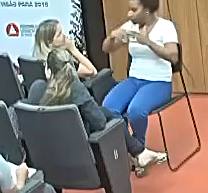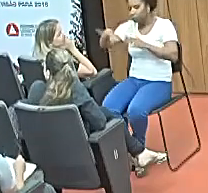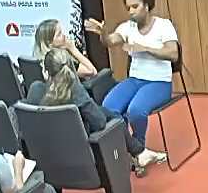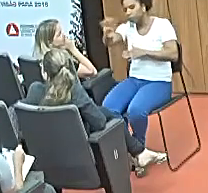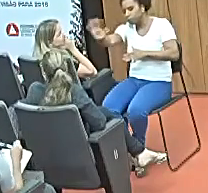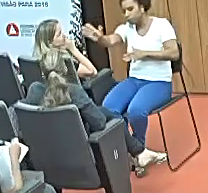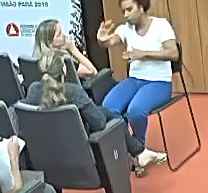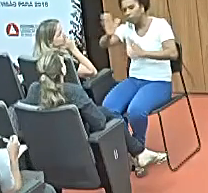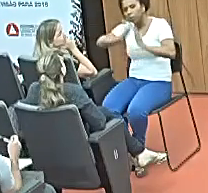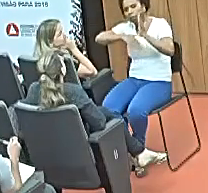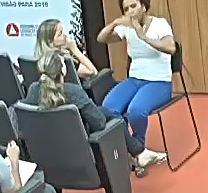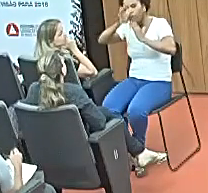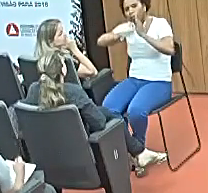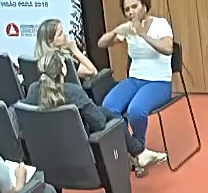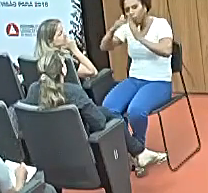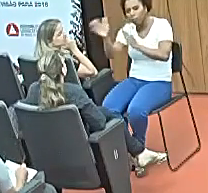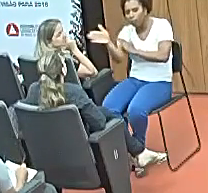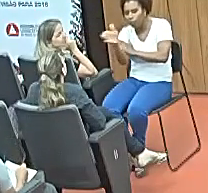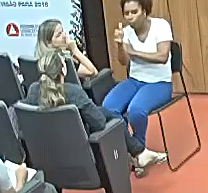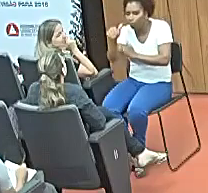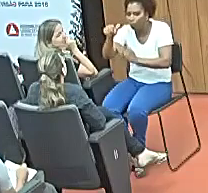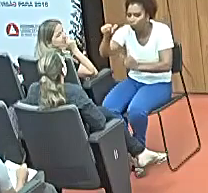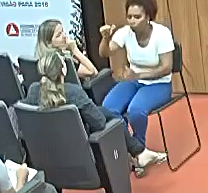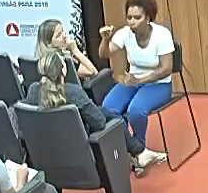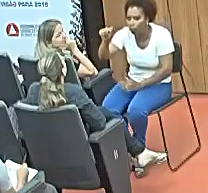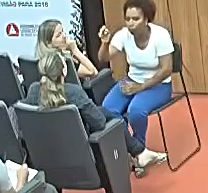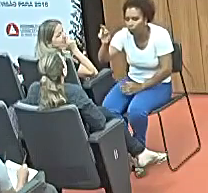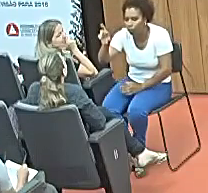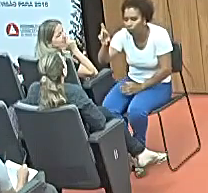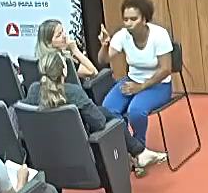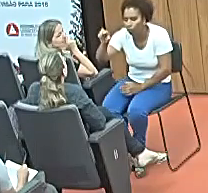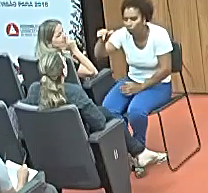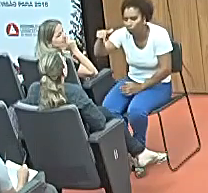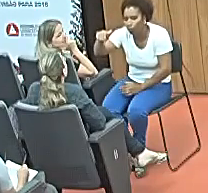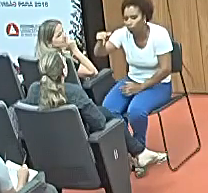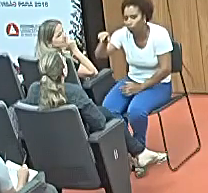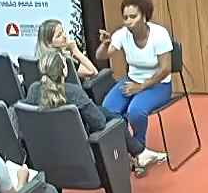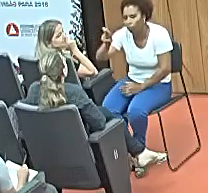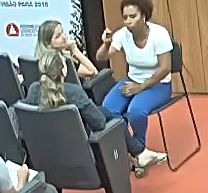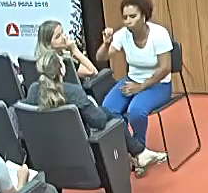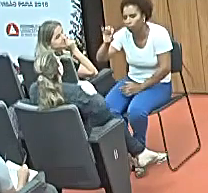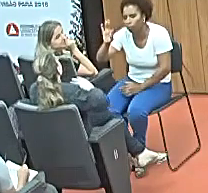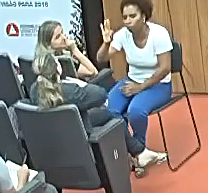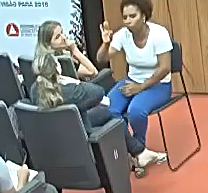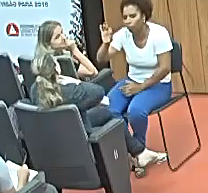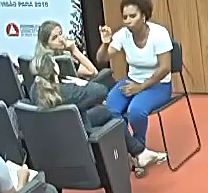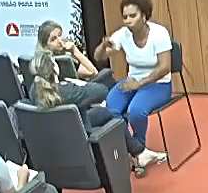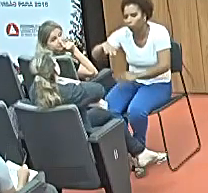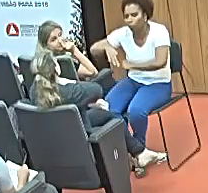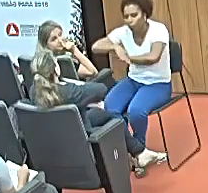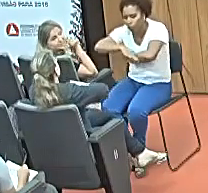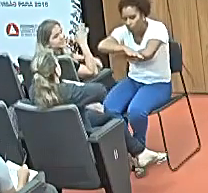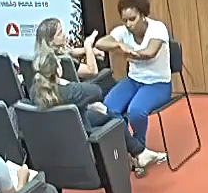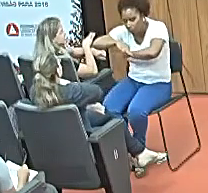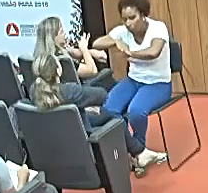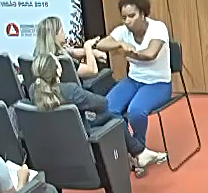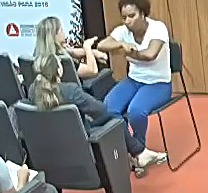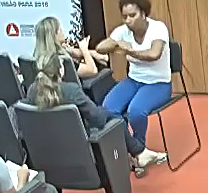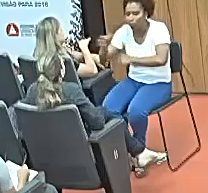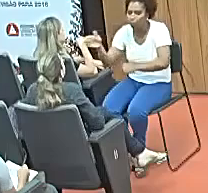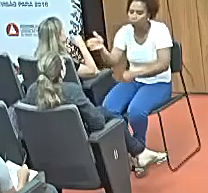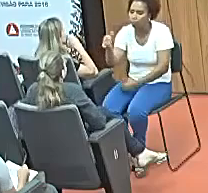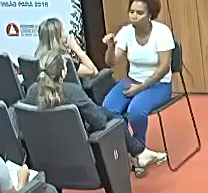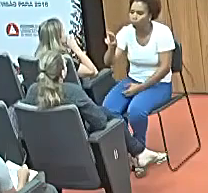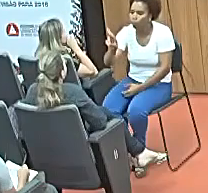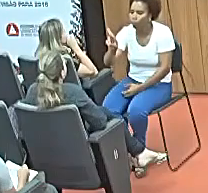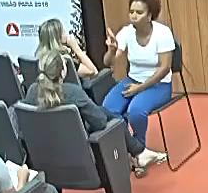de um processo participativo que caminha já como colocado há 15 anos e na verdade foi um espaço muito baseado na então